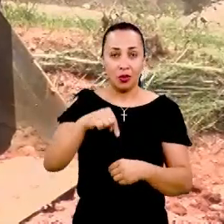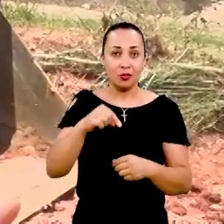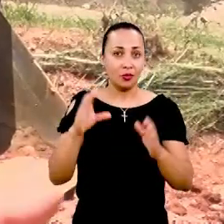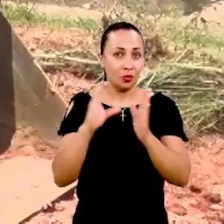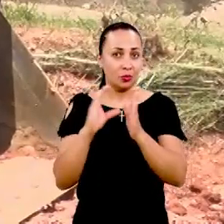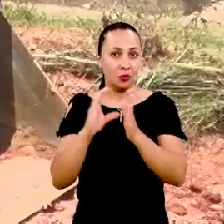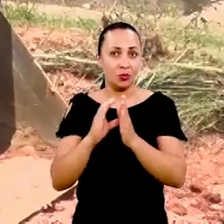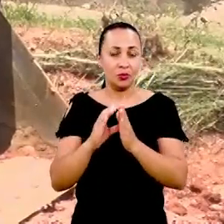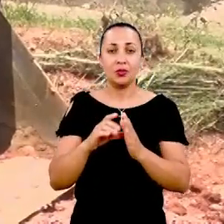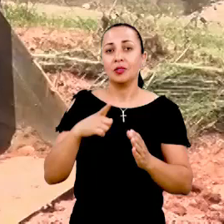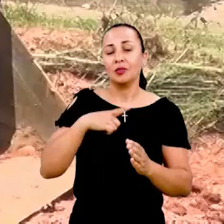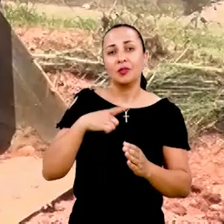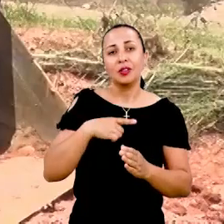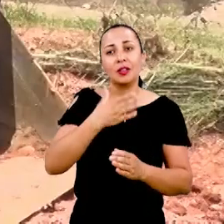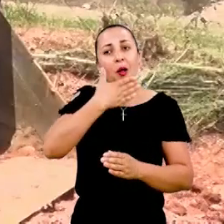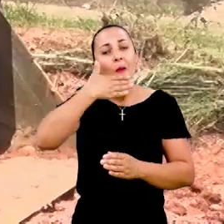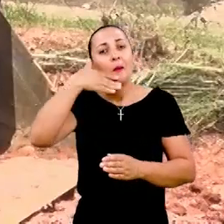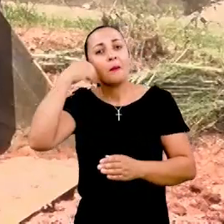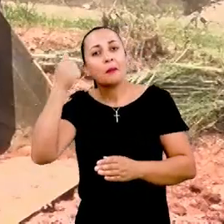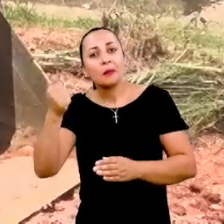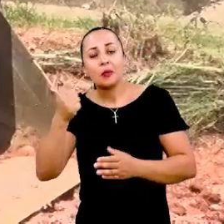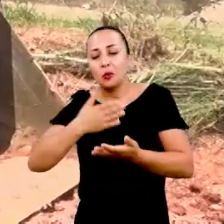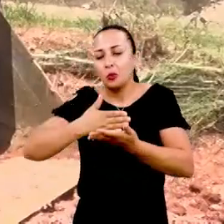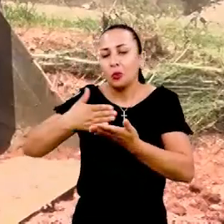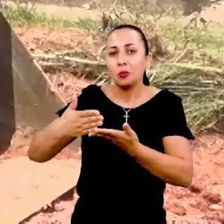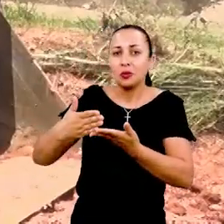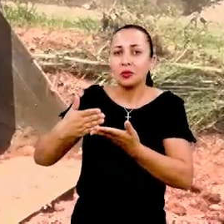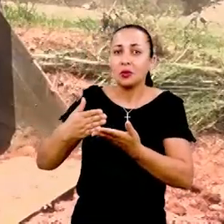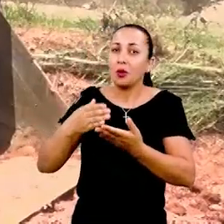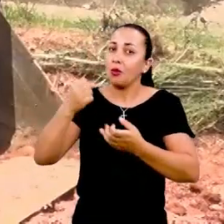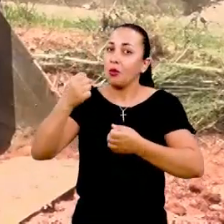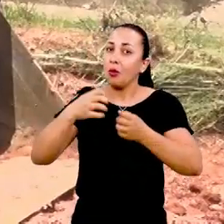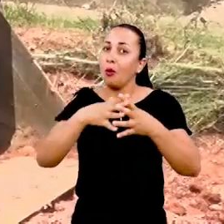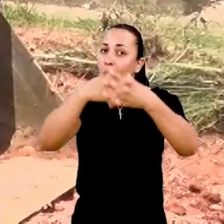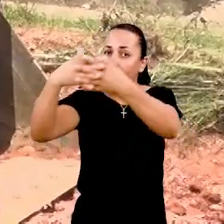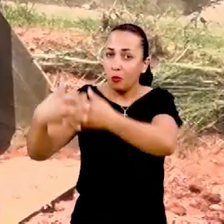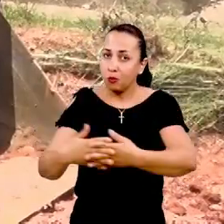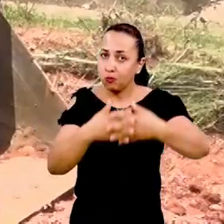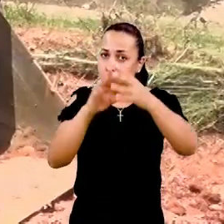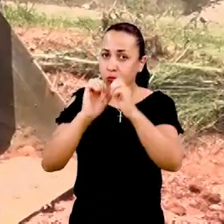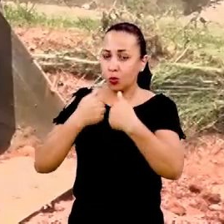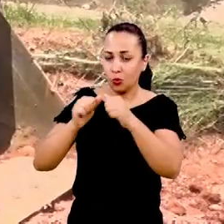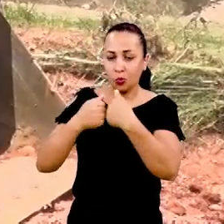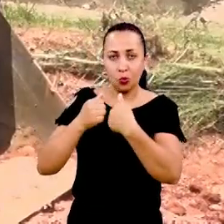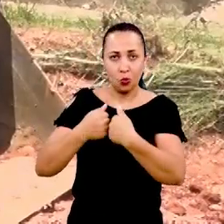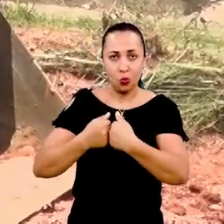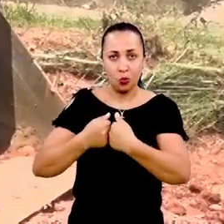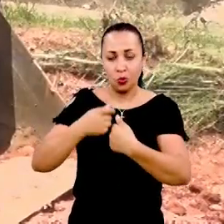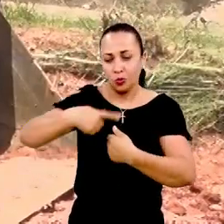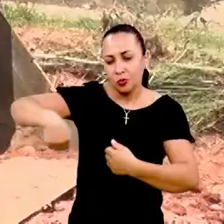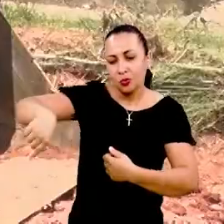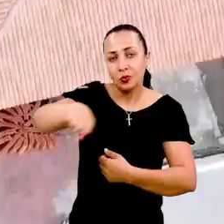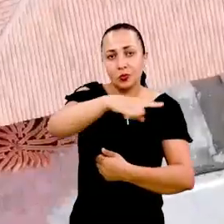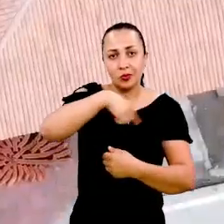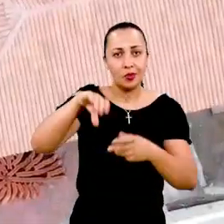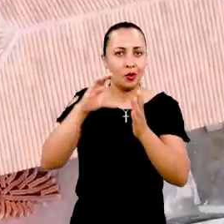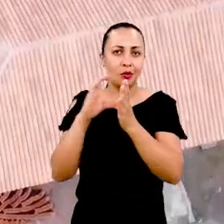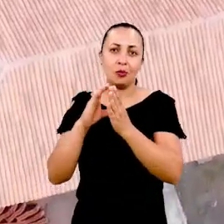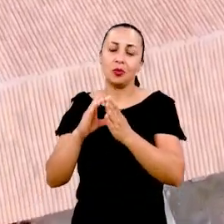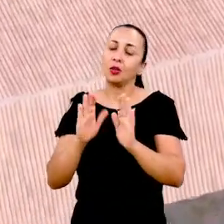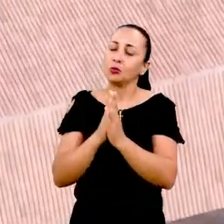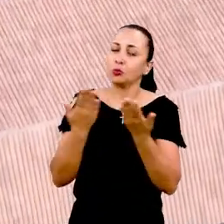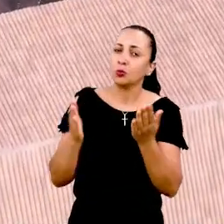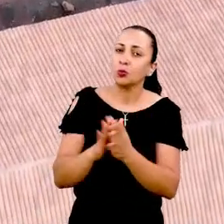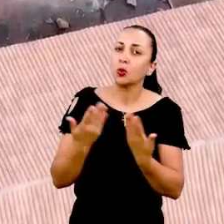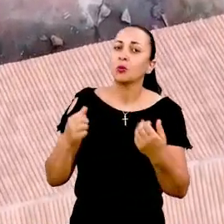onde essa comunidade ela vai ser beneficiada inicialmente com ônibus, o transporte público que vai circular. É uma comunidade